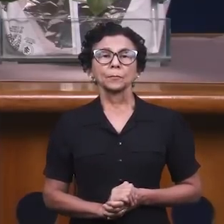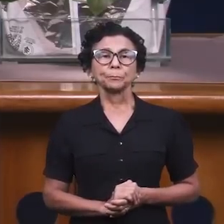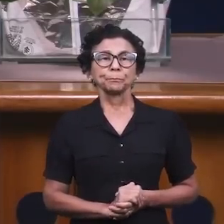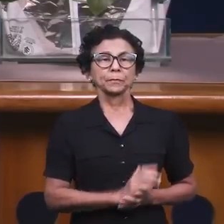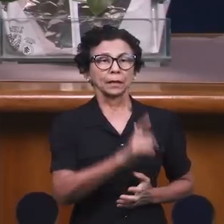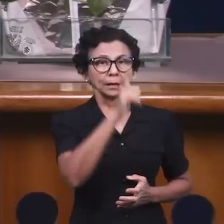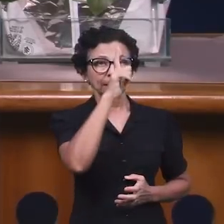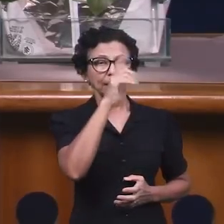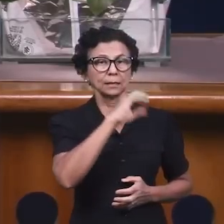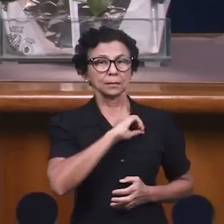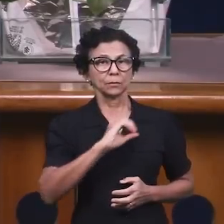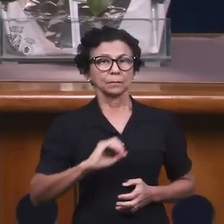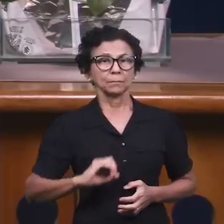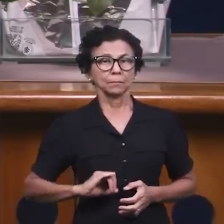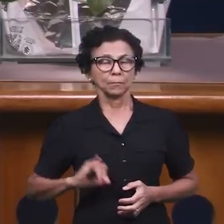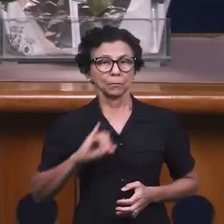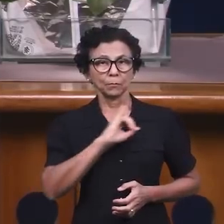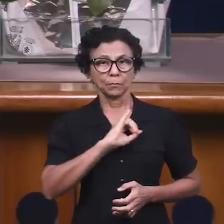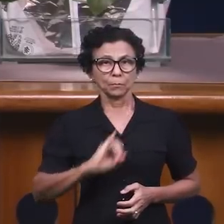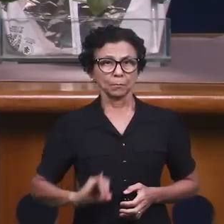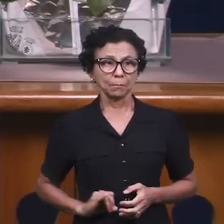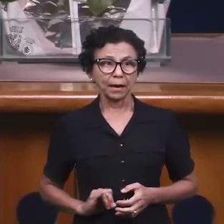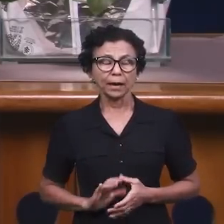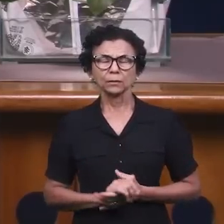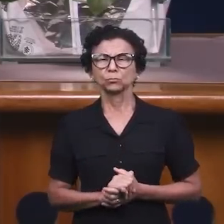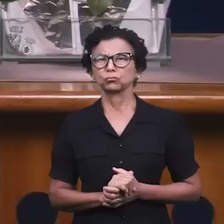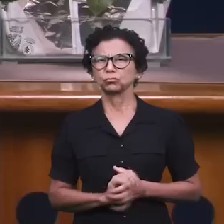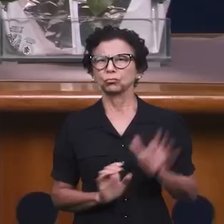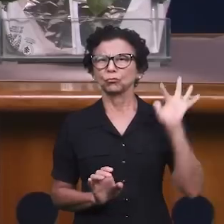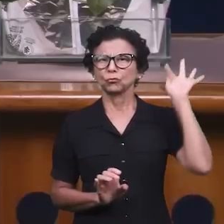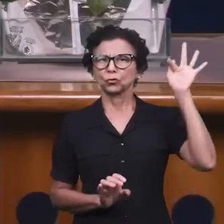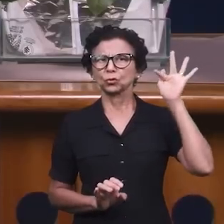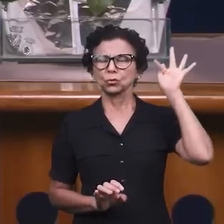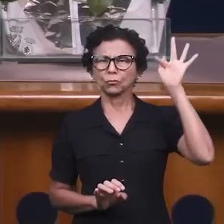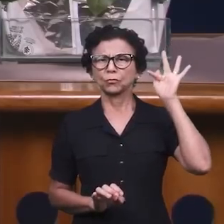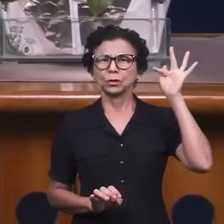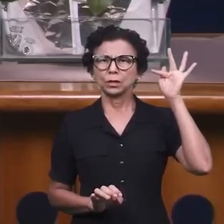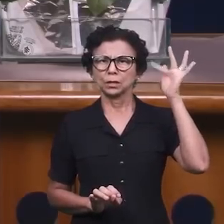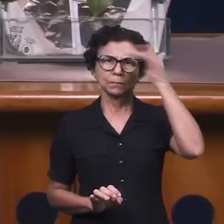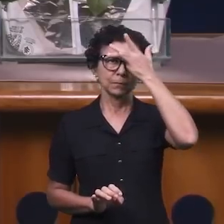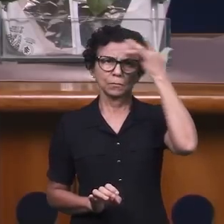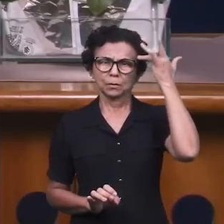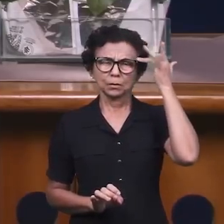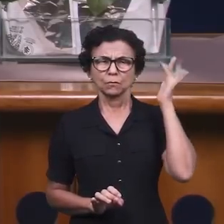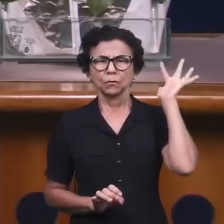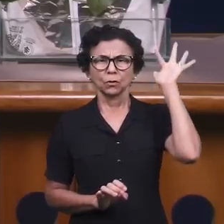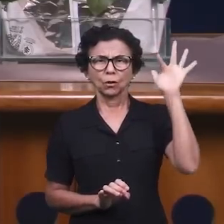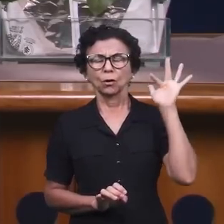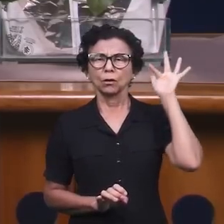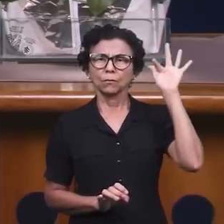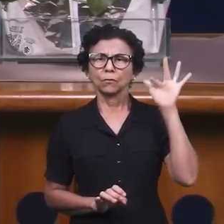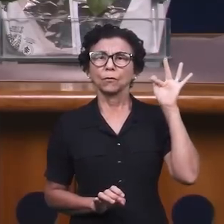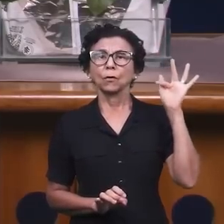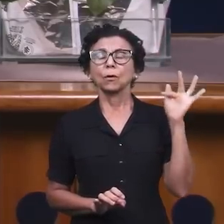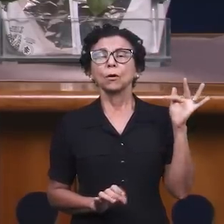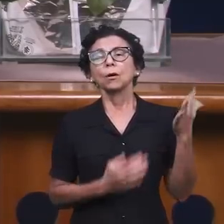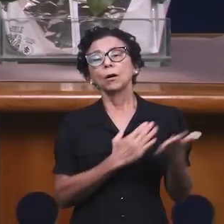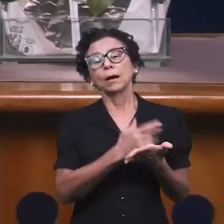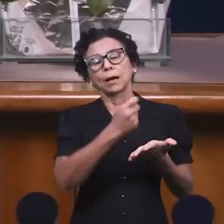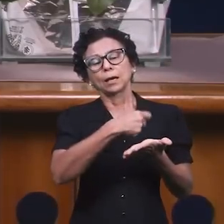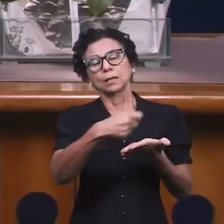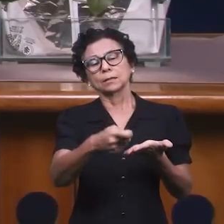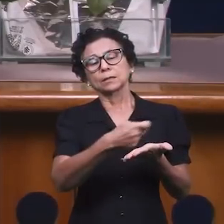onde a filosofia floresceu, onde os grandes filósofos começaram a escrever, começaram a mostrar